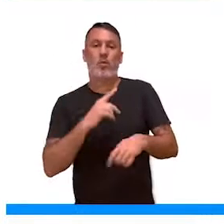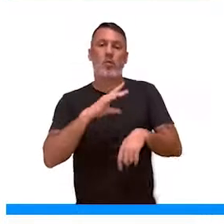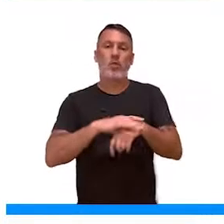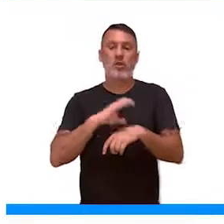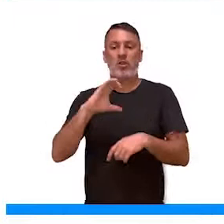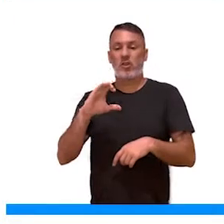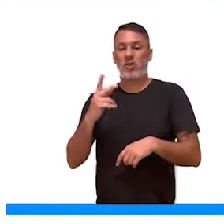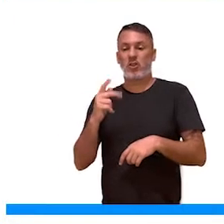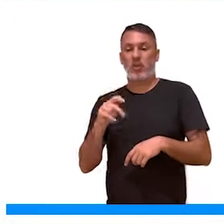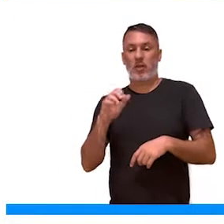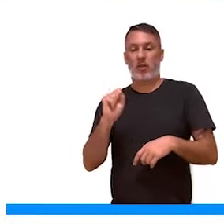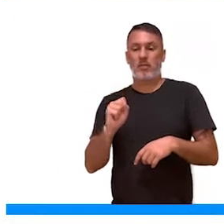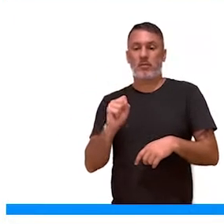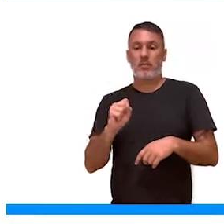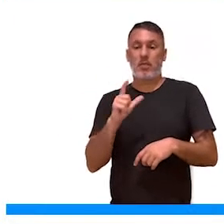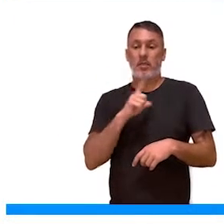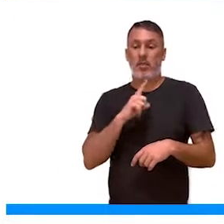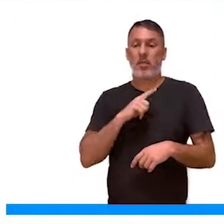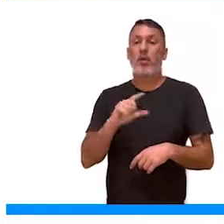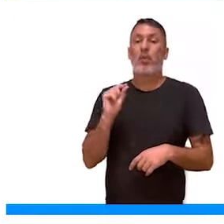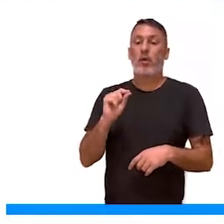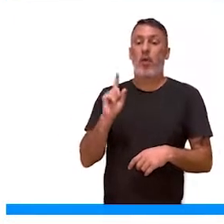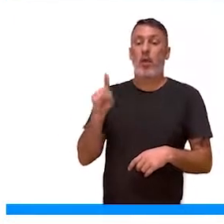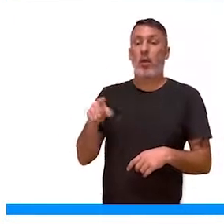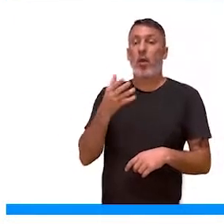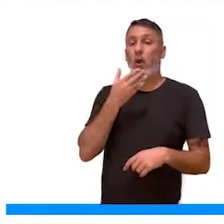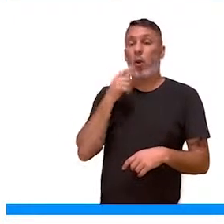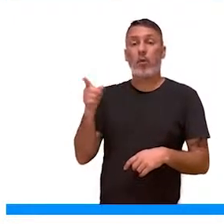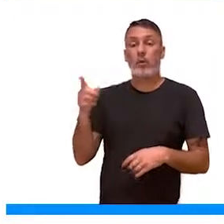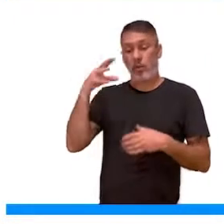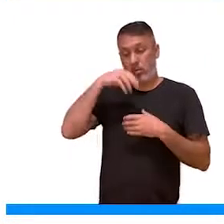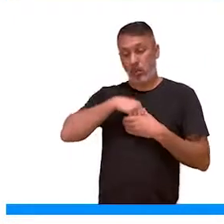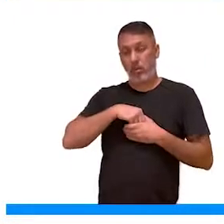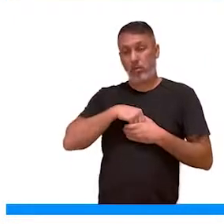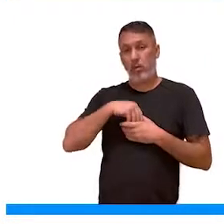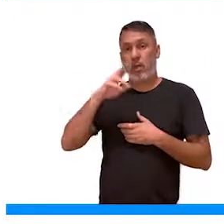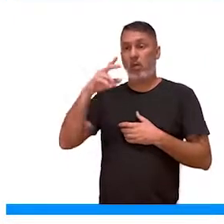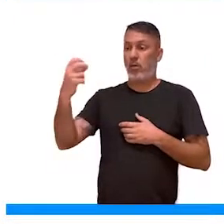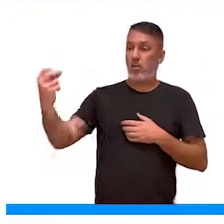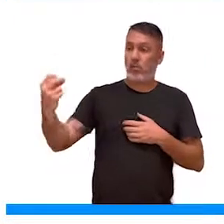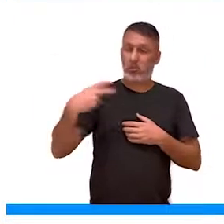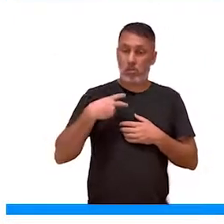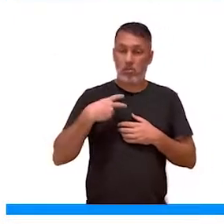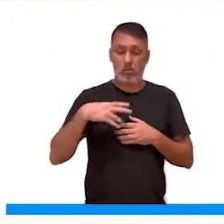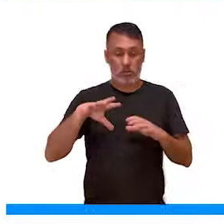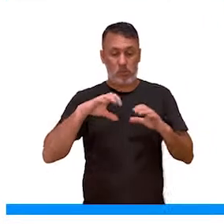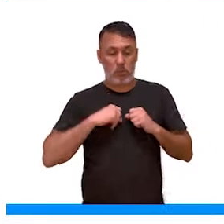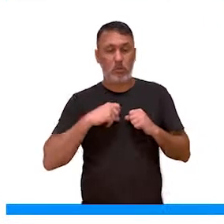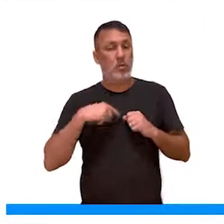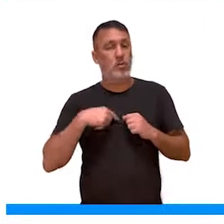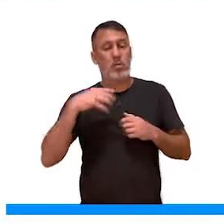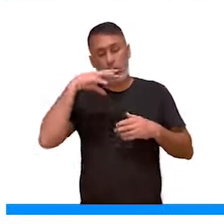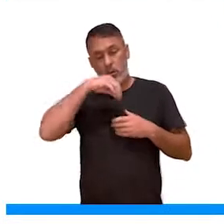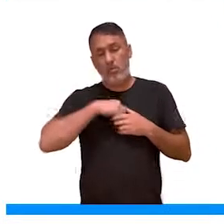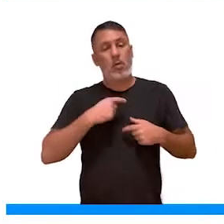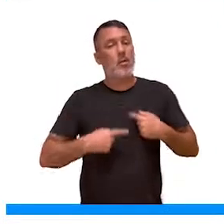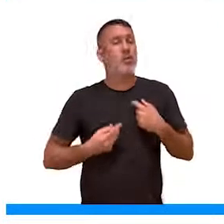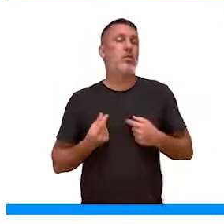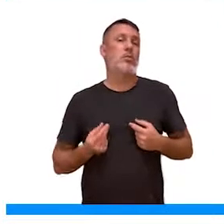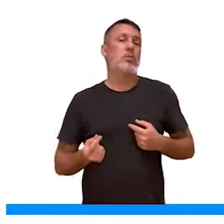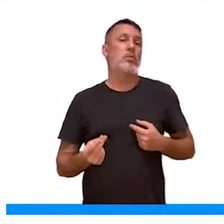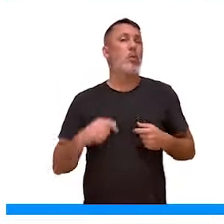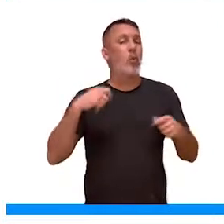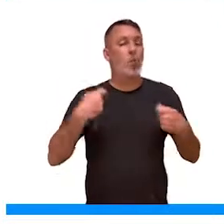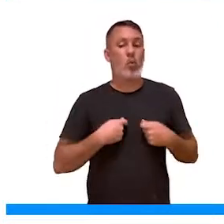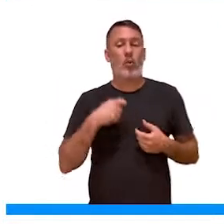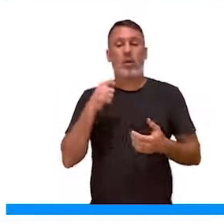reproduzir sexuadamente. Então, por exemplo, a gente tem aí o homem no caso da esquistossomose. Então, o